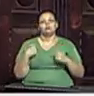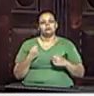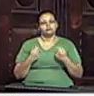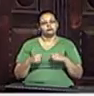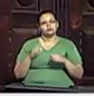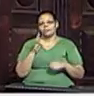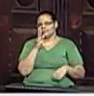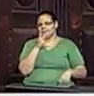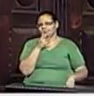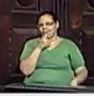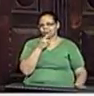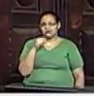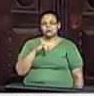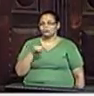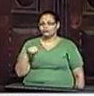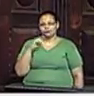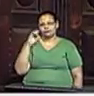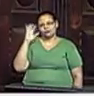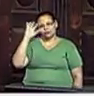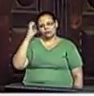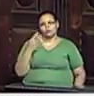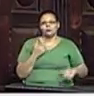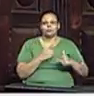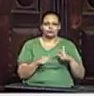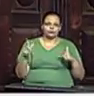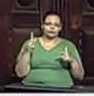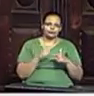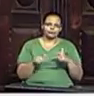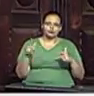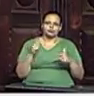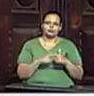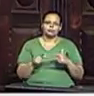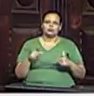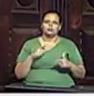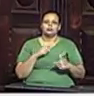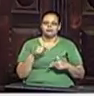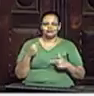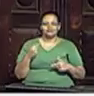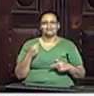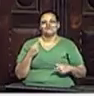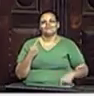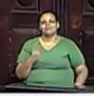mais lenta se nós não resolvermos esse problema estrutural que está abalando os